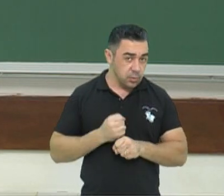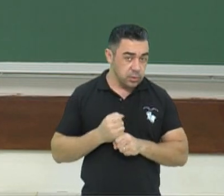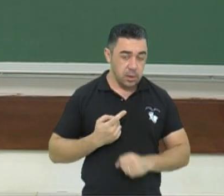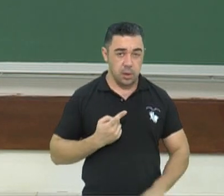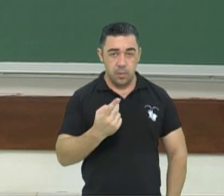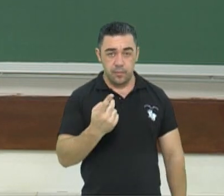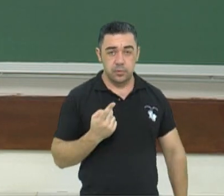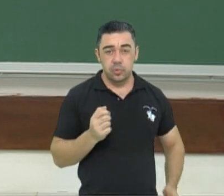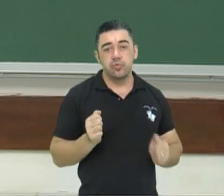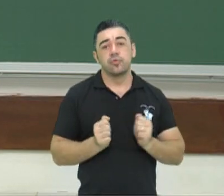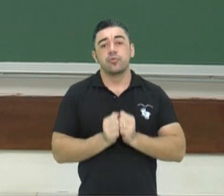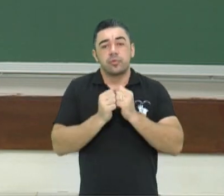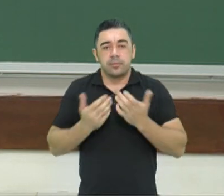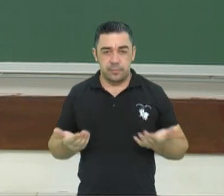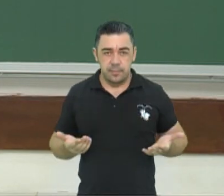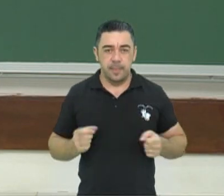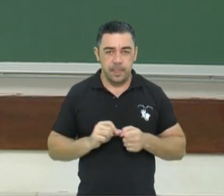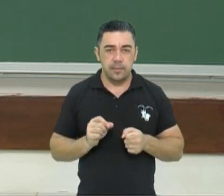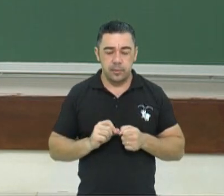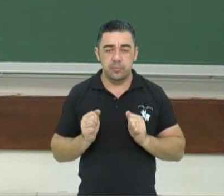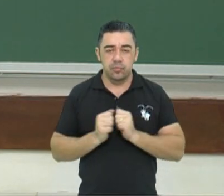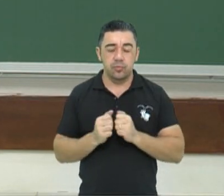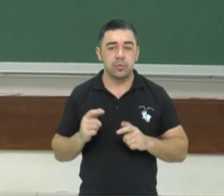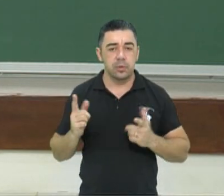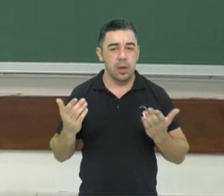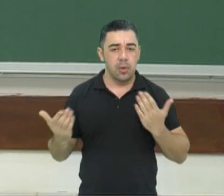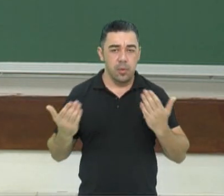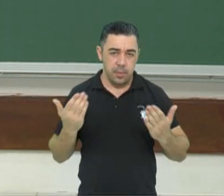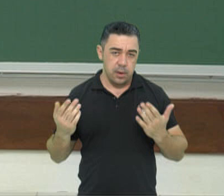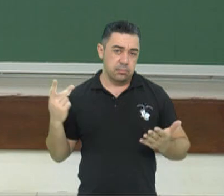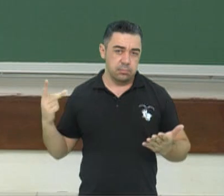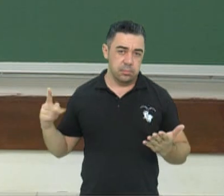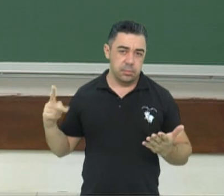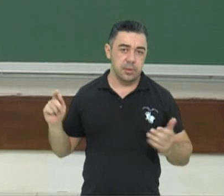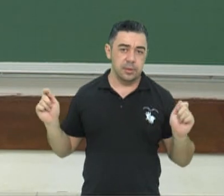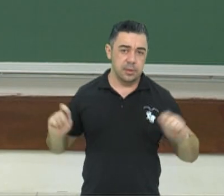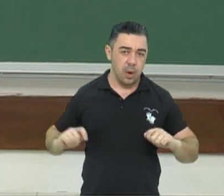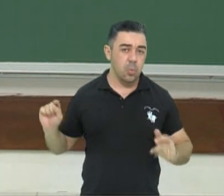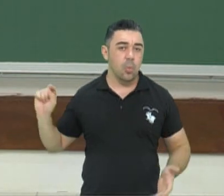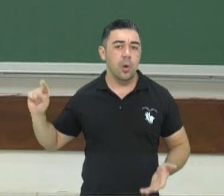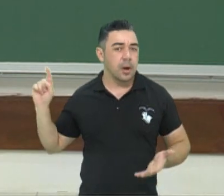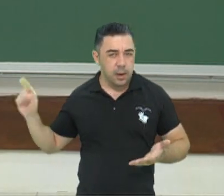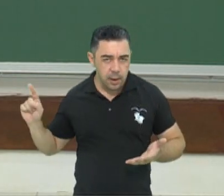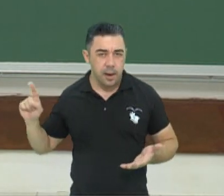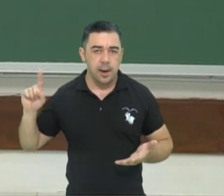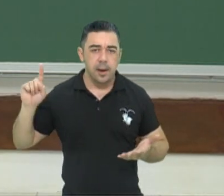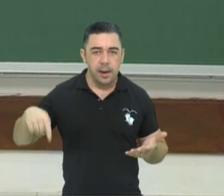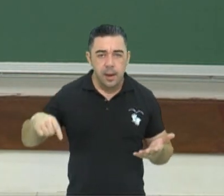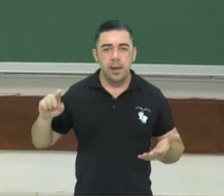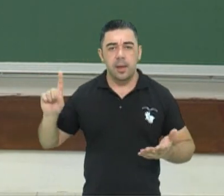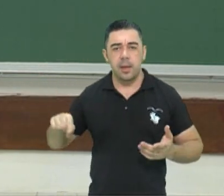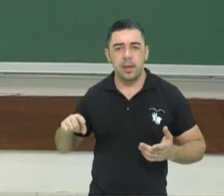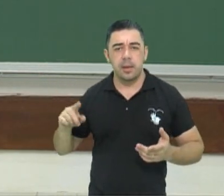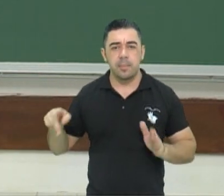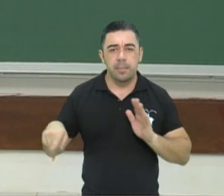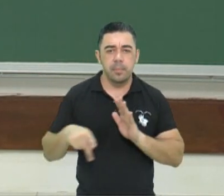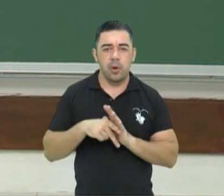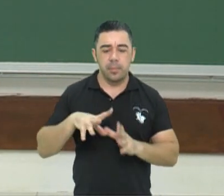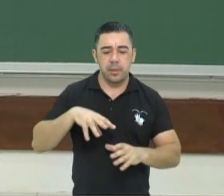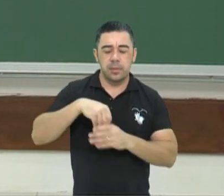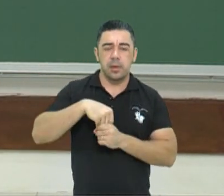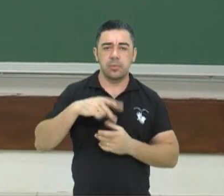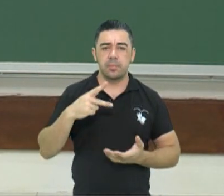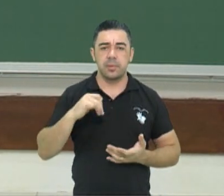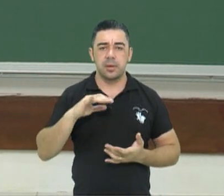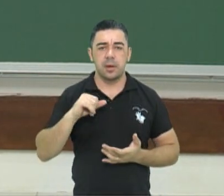eu e você juntos. Nós vamos fazer essa obra. Comparando, podemos colocar que isso foi uma obra de Picasso dentro do